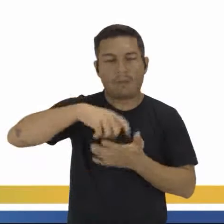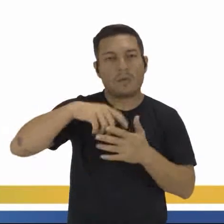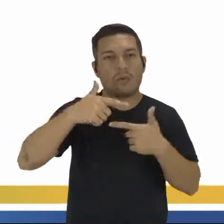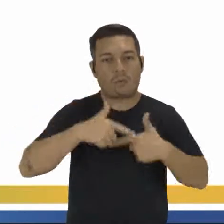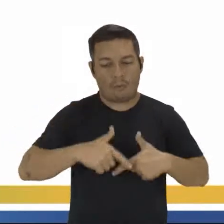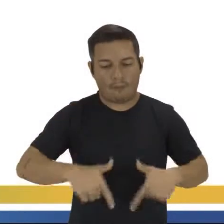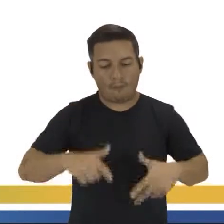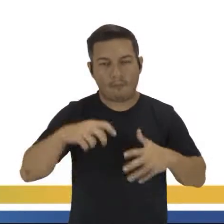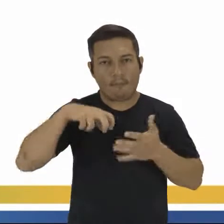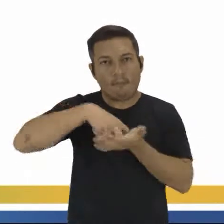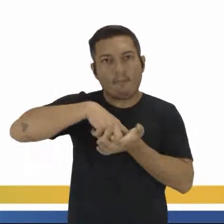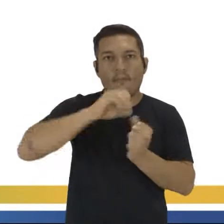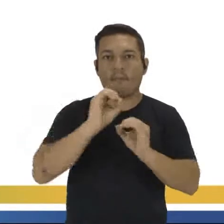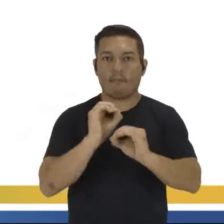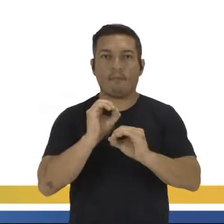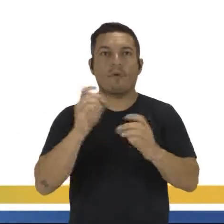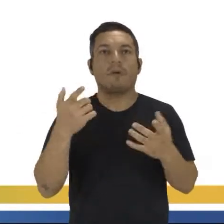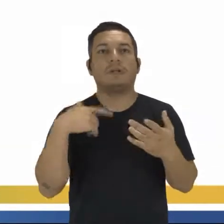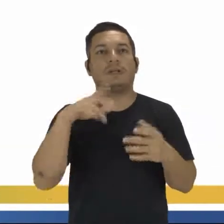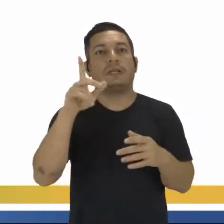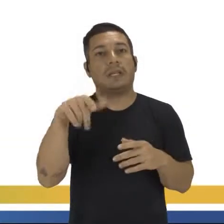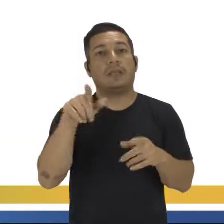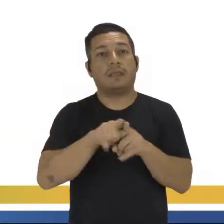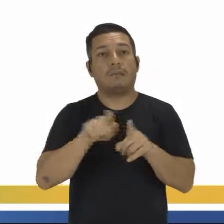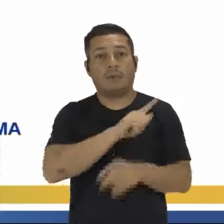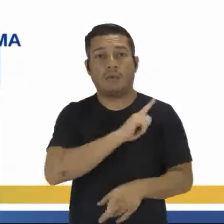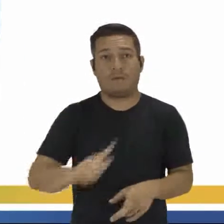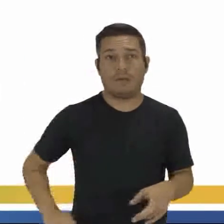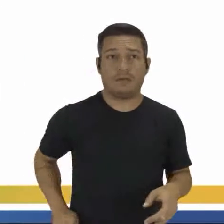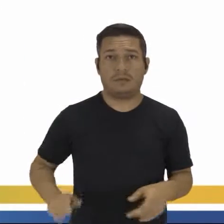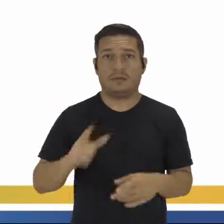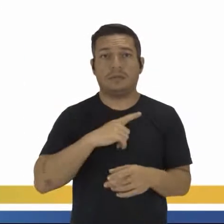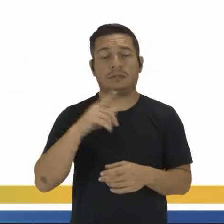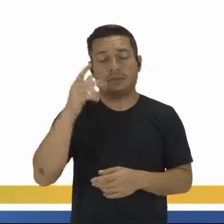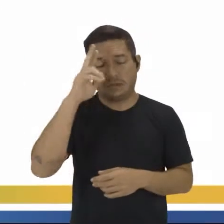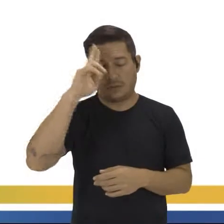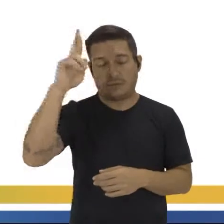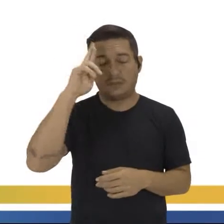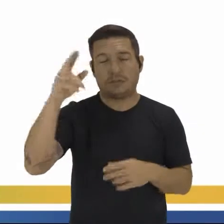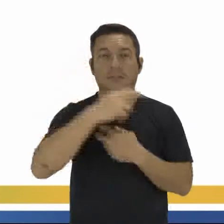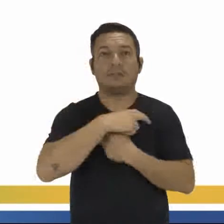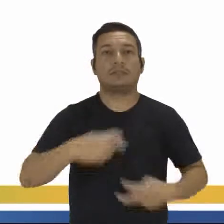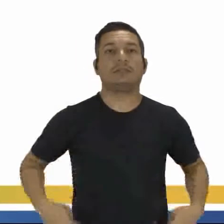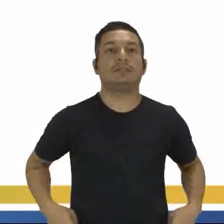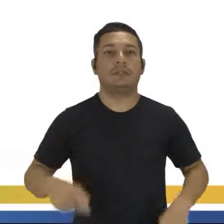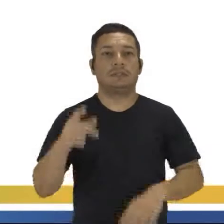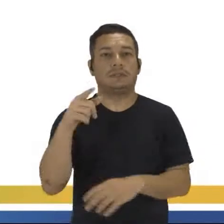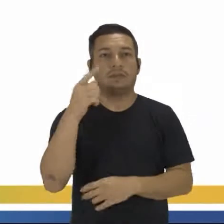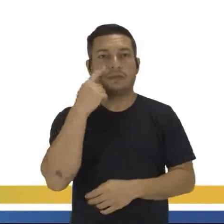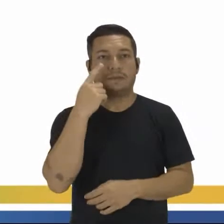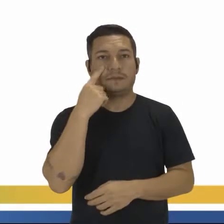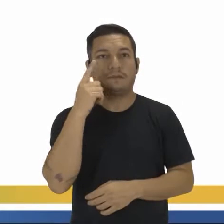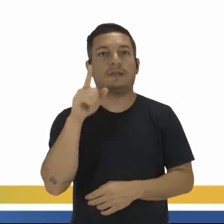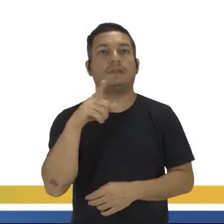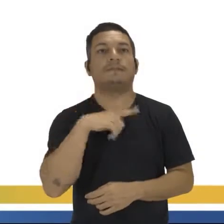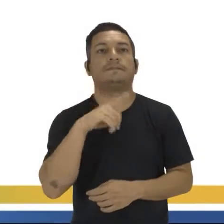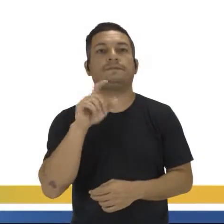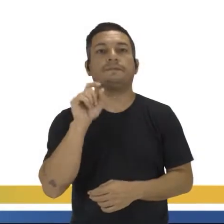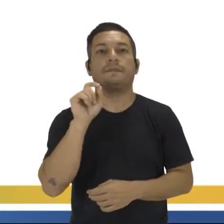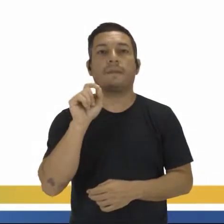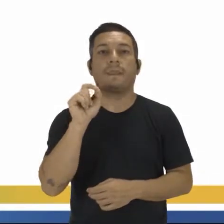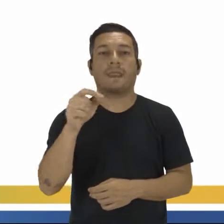abusos cometidos por governadores e autoridades de trânsito. Repare que nessa introdução, de cara,